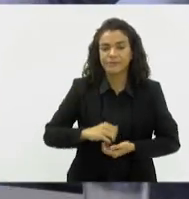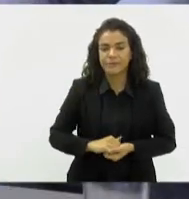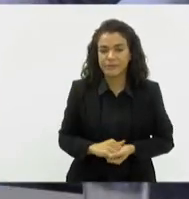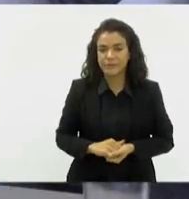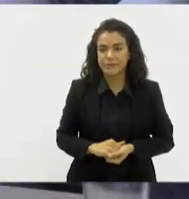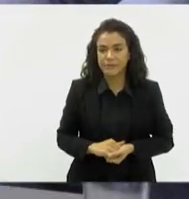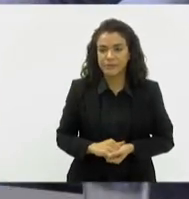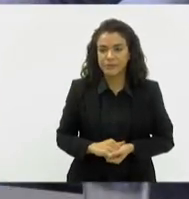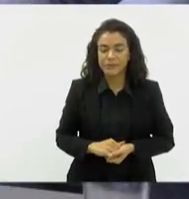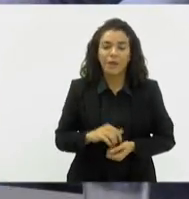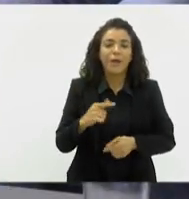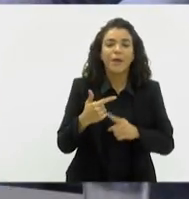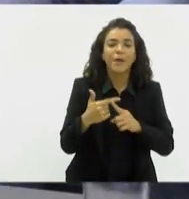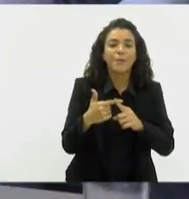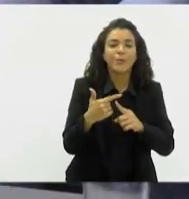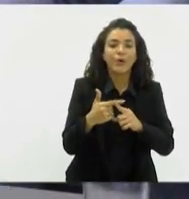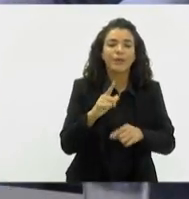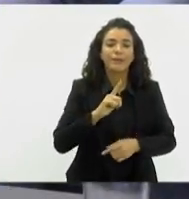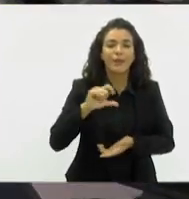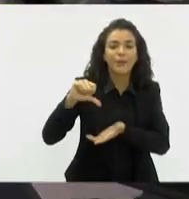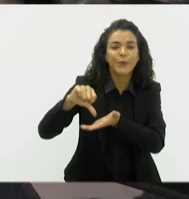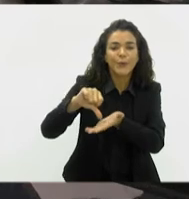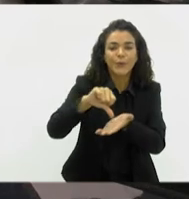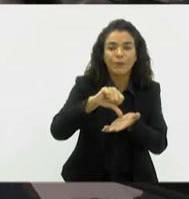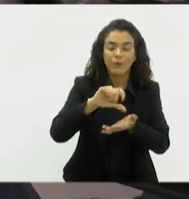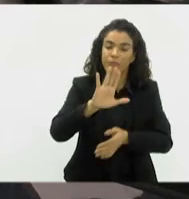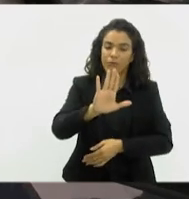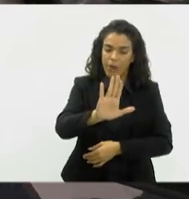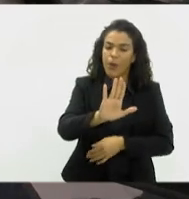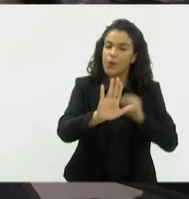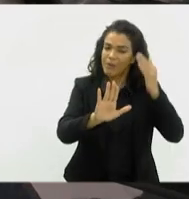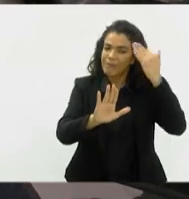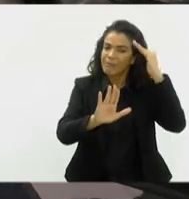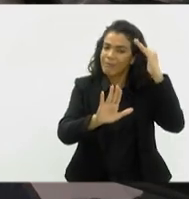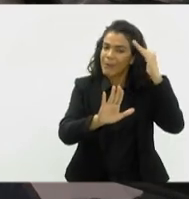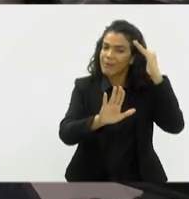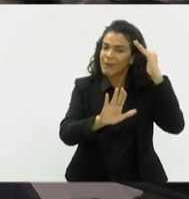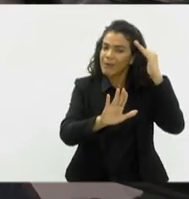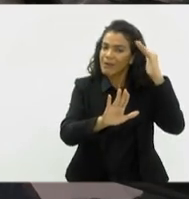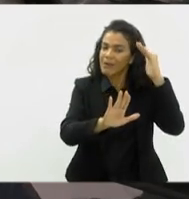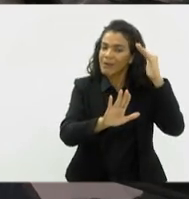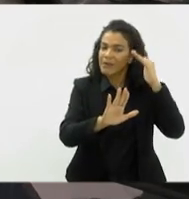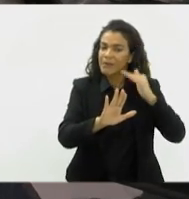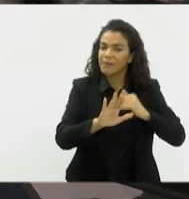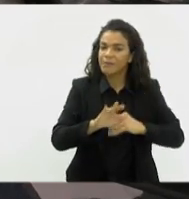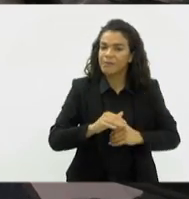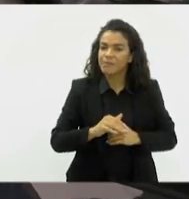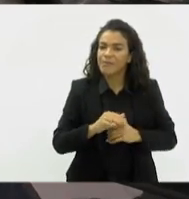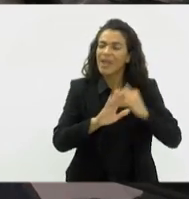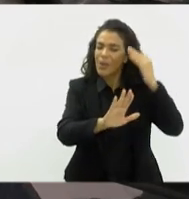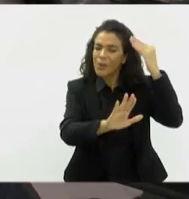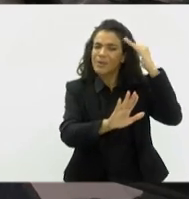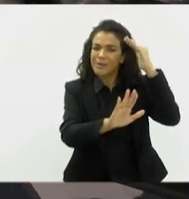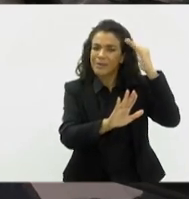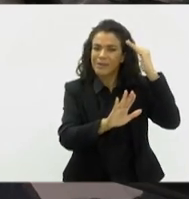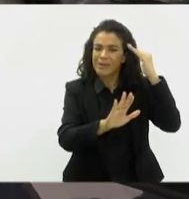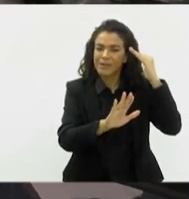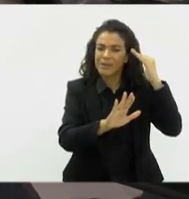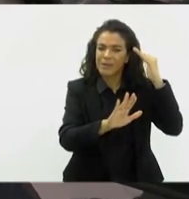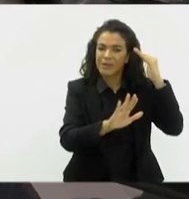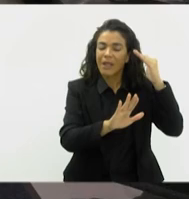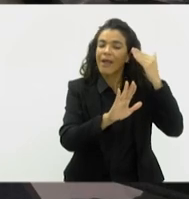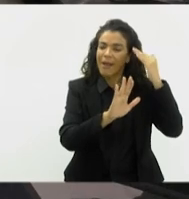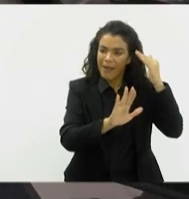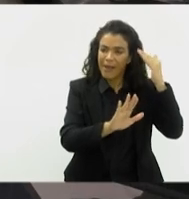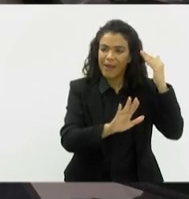É porque é menos comum, tem até unidades de saúde. Eu compreendo isso, deputado. Dentro dos presídios. Mas o requisito é